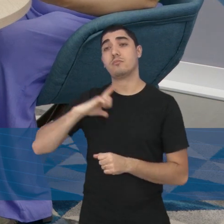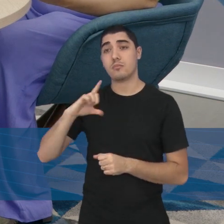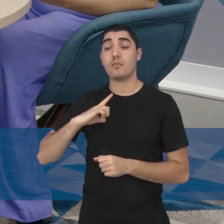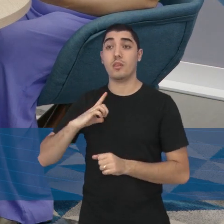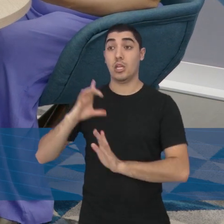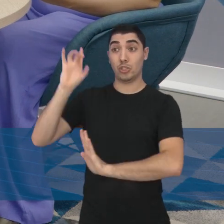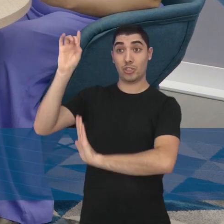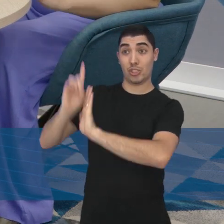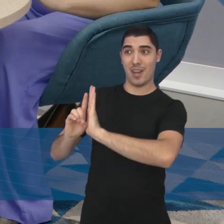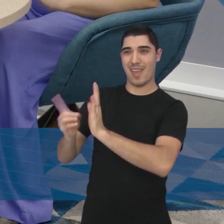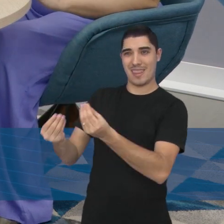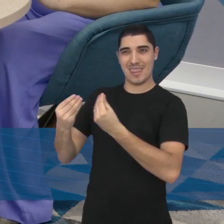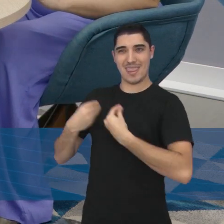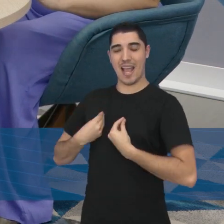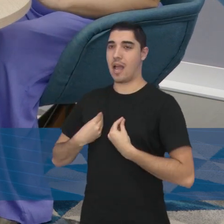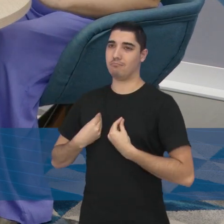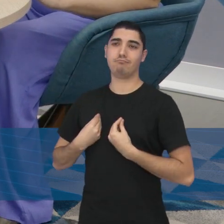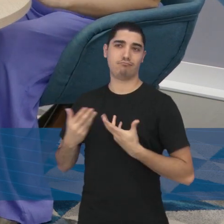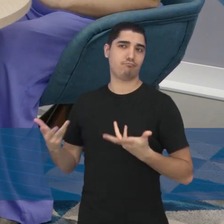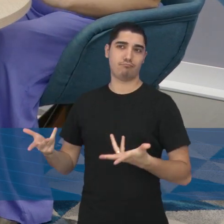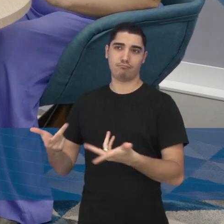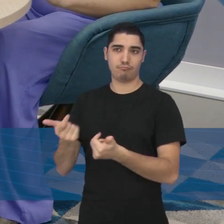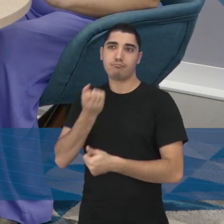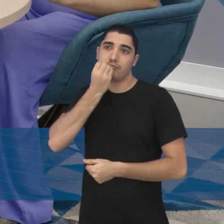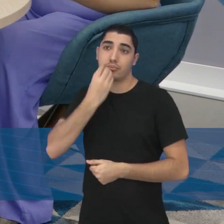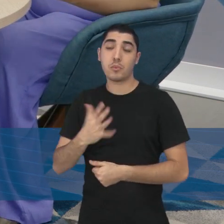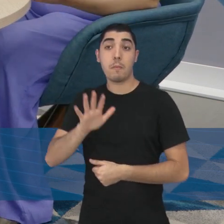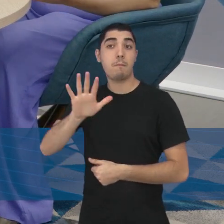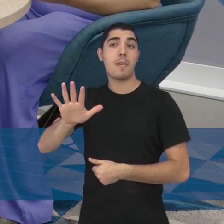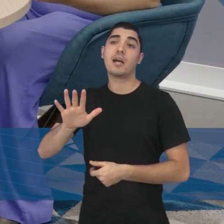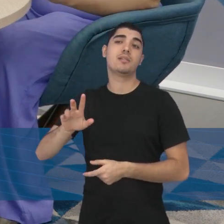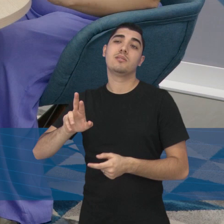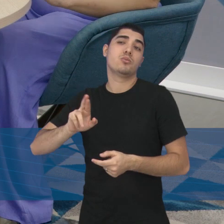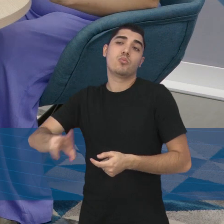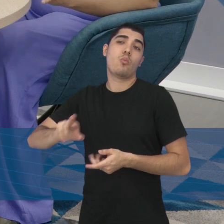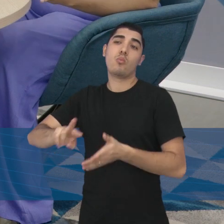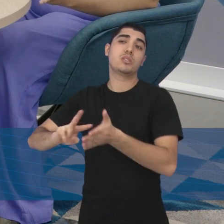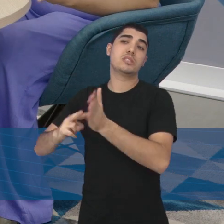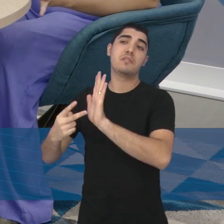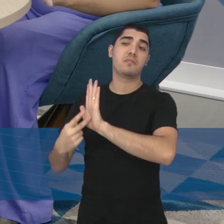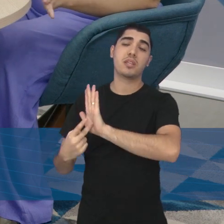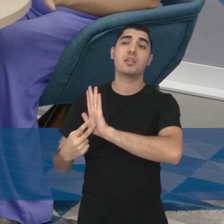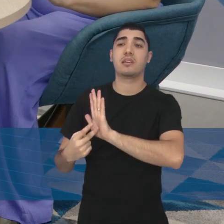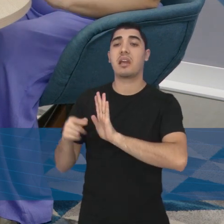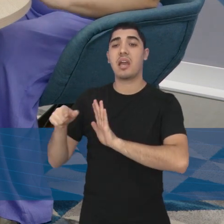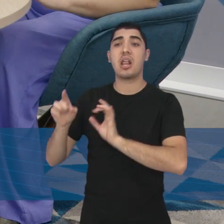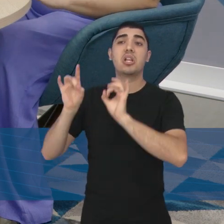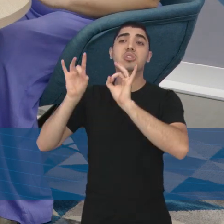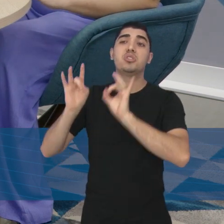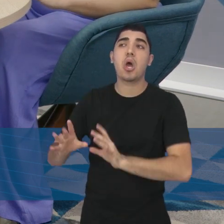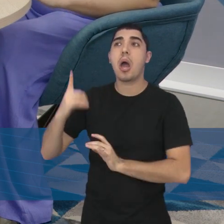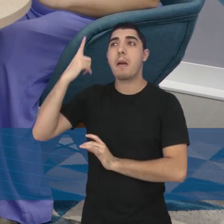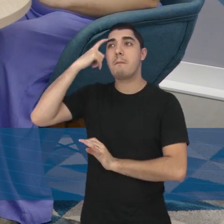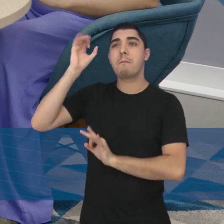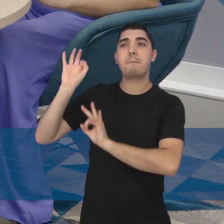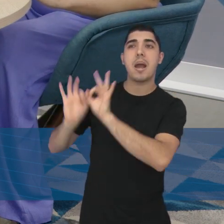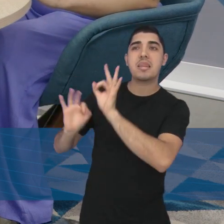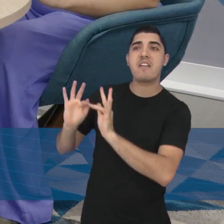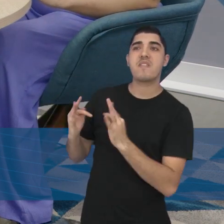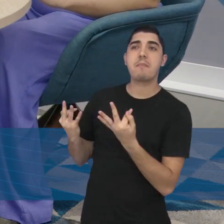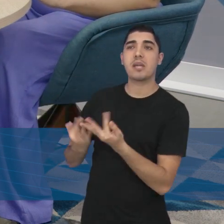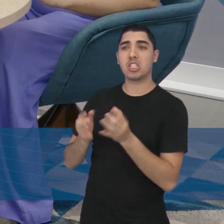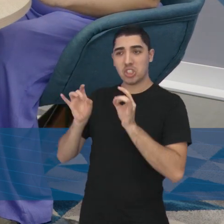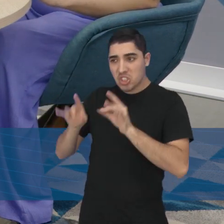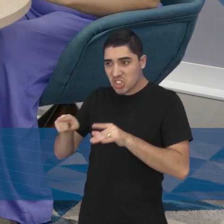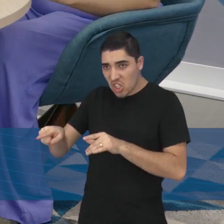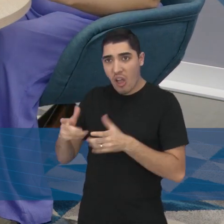bom, né? Mas isso não significa, apenas isso não é fazer planejamento familiar,